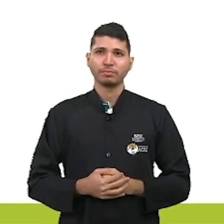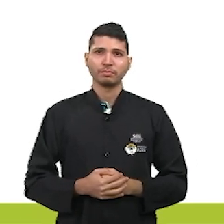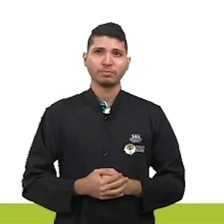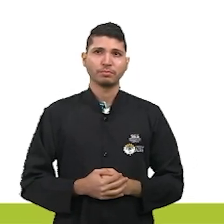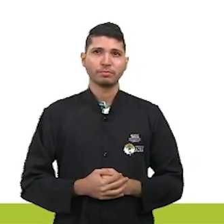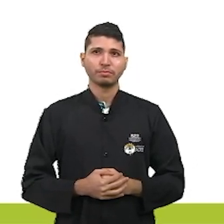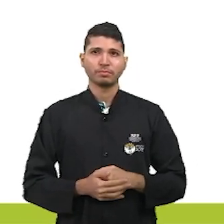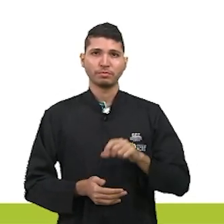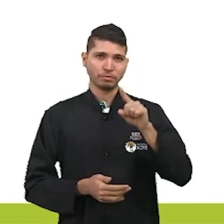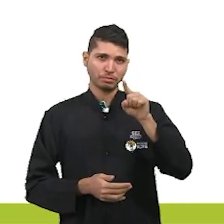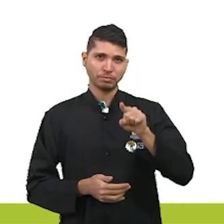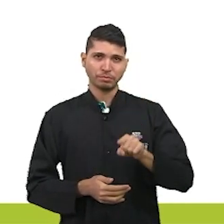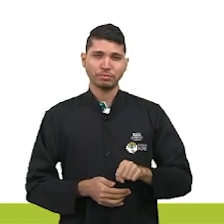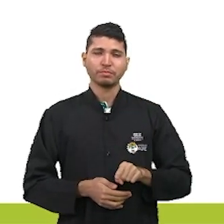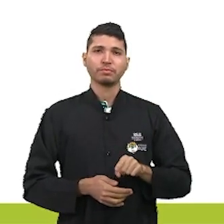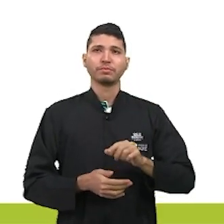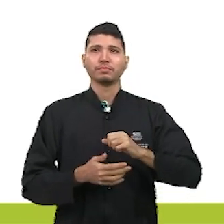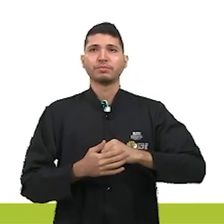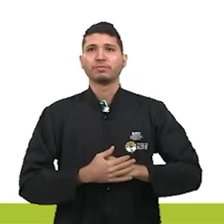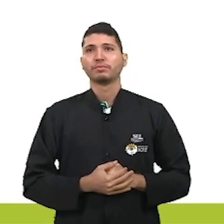Aquelas que tem M, R,